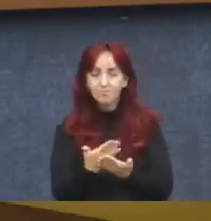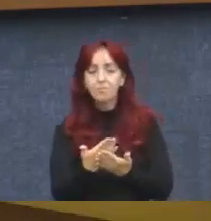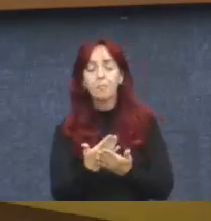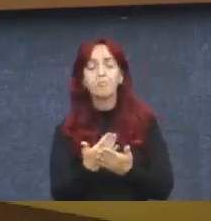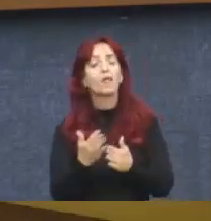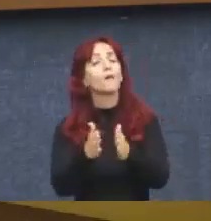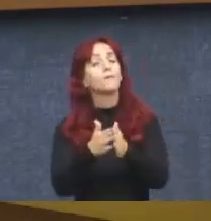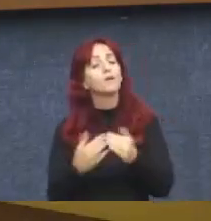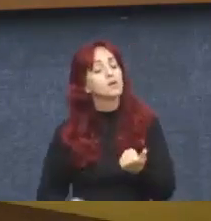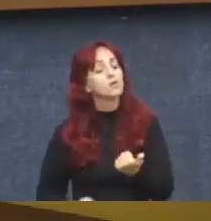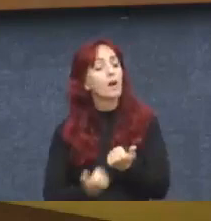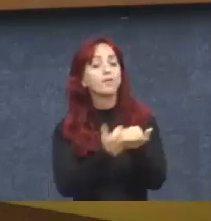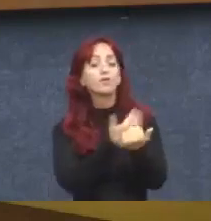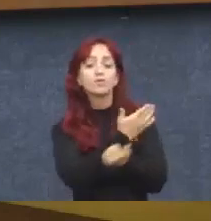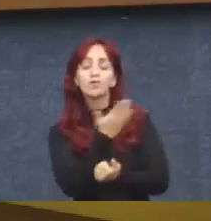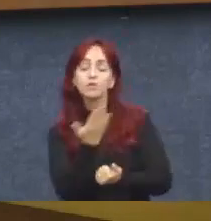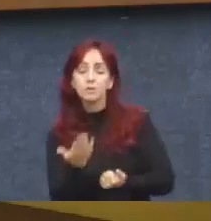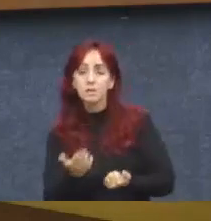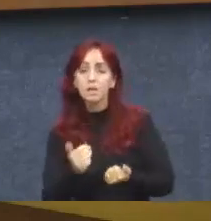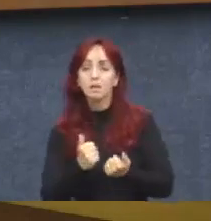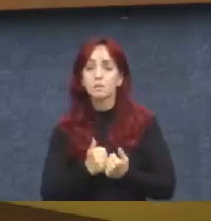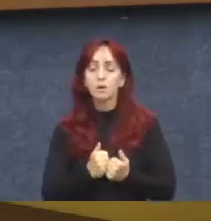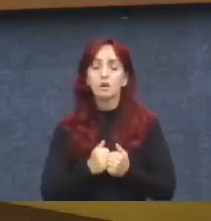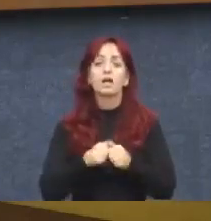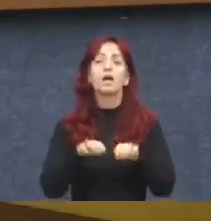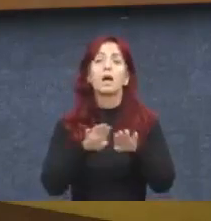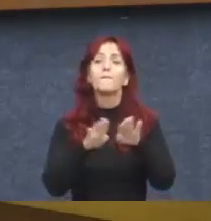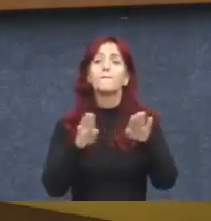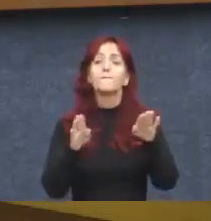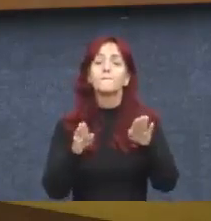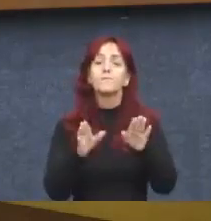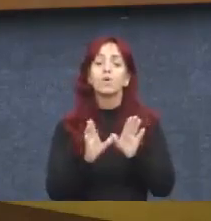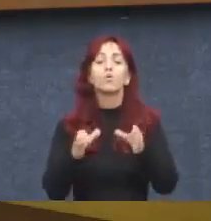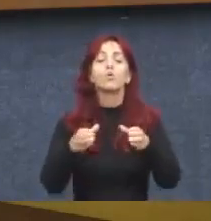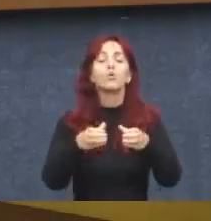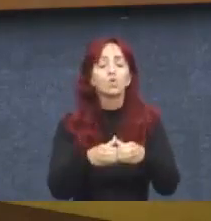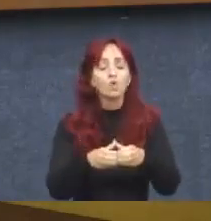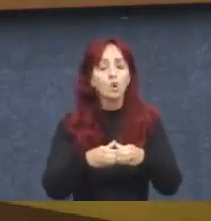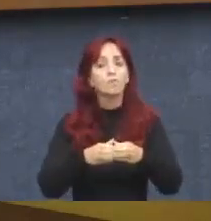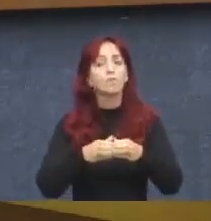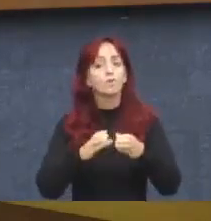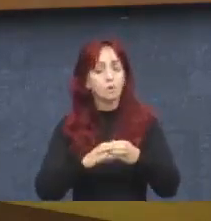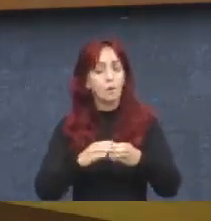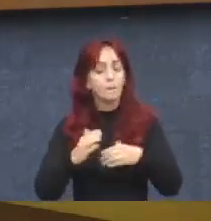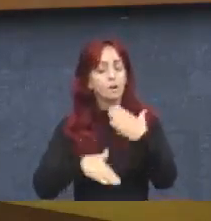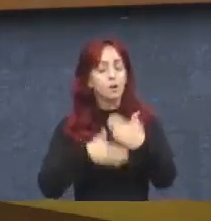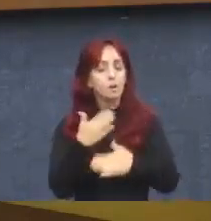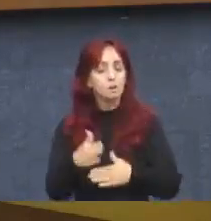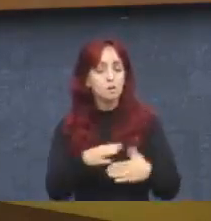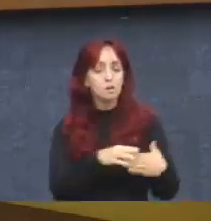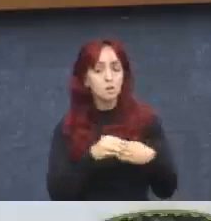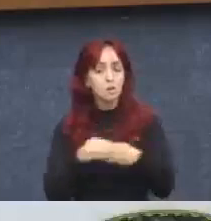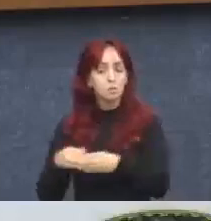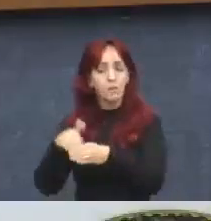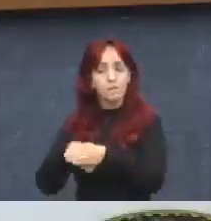apoio de vocês, pessoal. A bancada do Progressistas encaminha o voto sim.